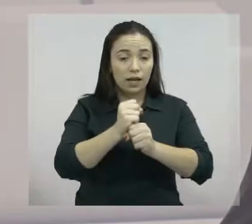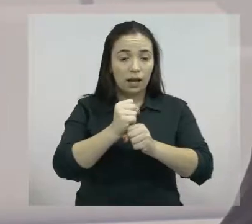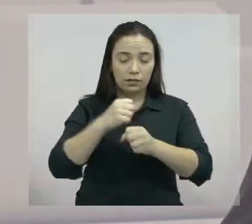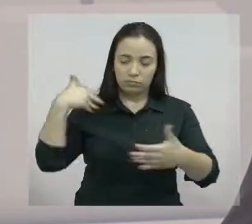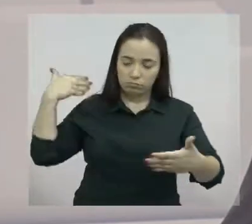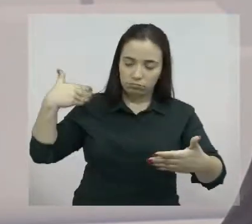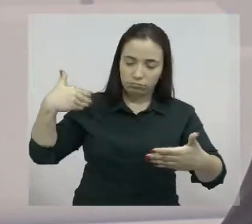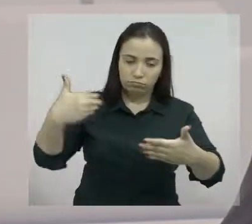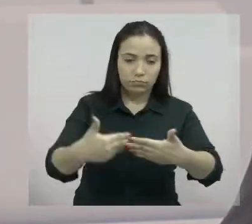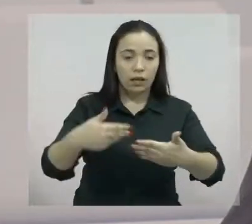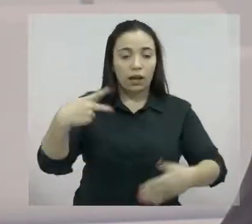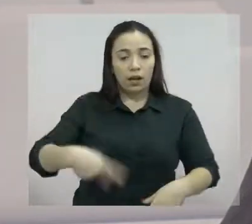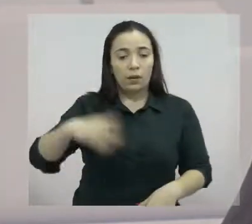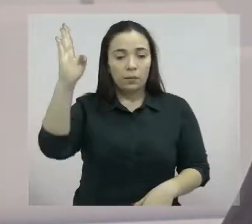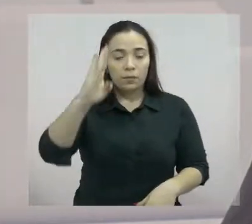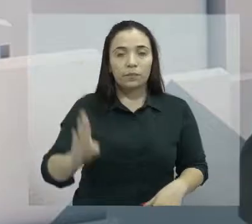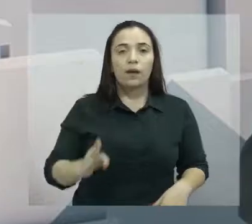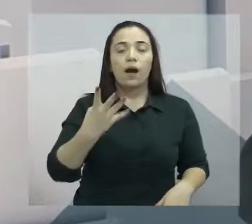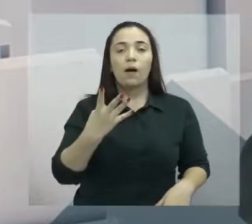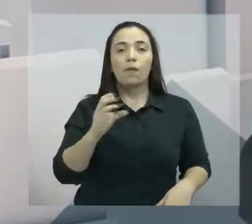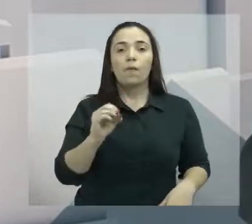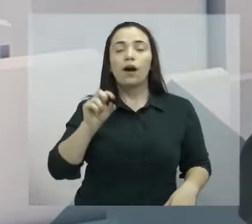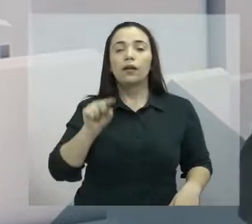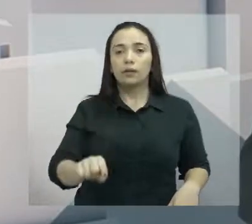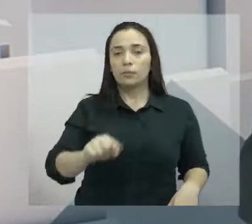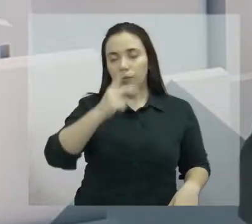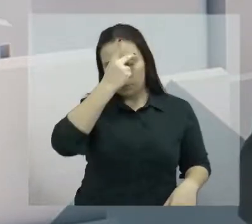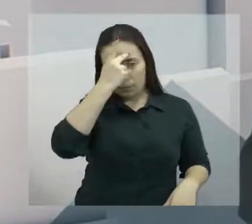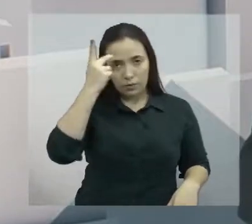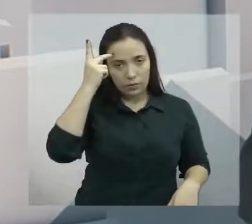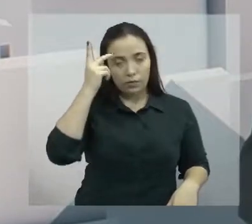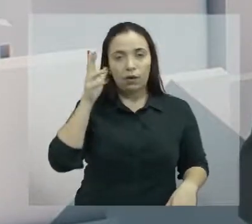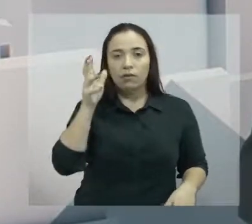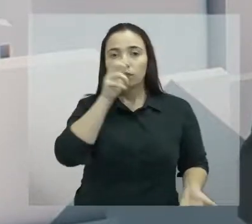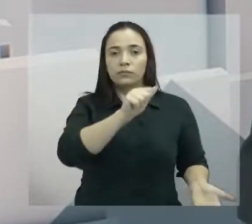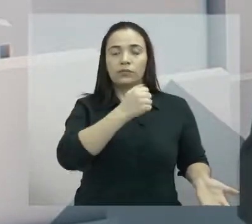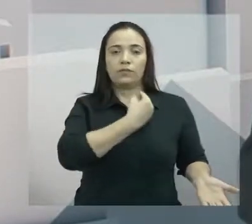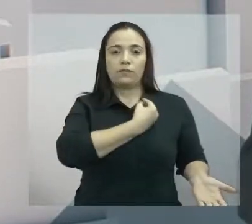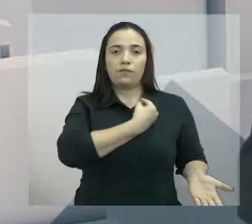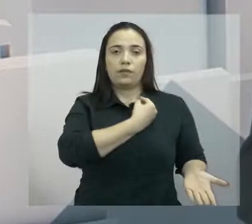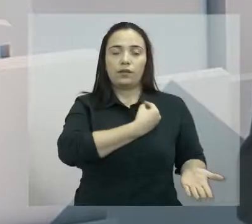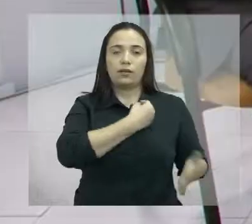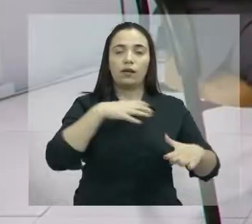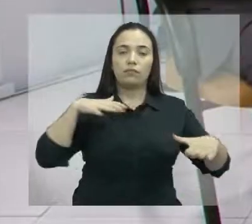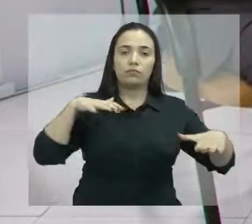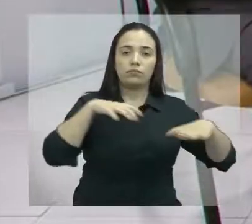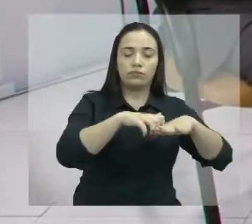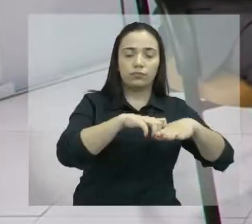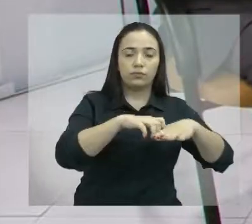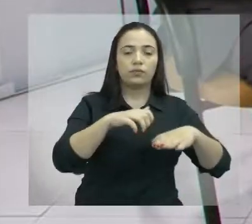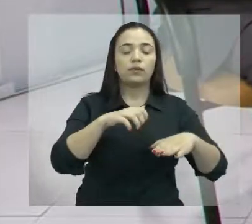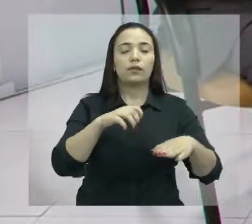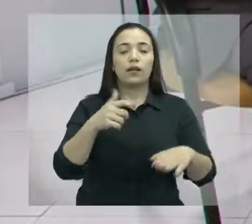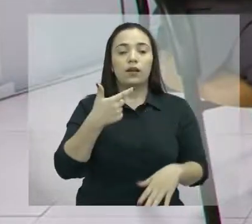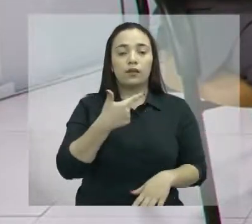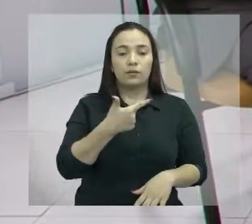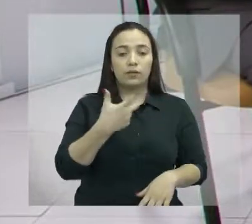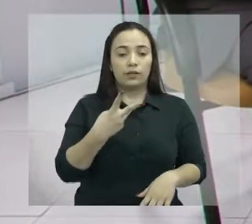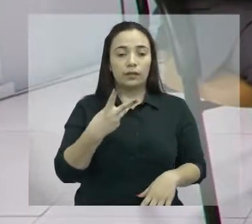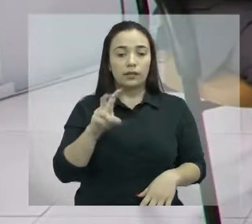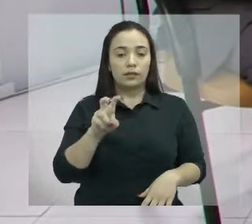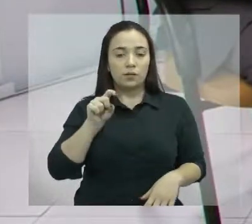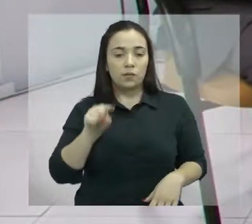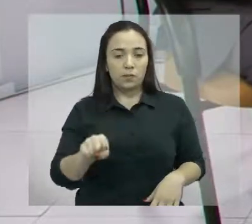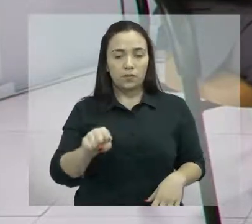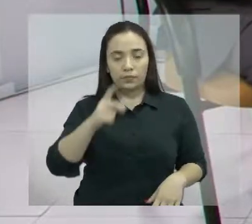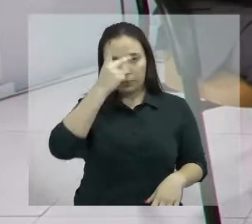Brasil, aproximadamente 40 mil pessoas deixaram de morrer em acidentes de trânsito e 235